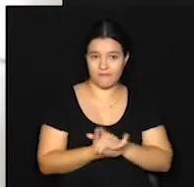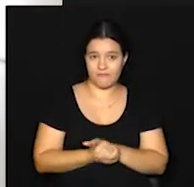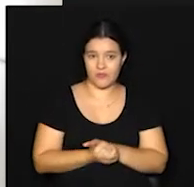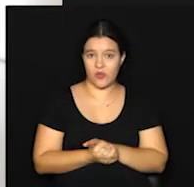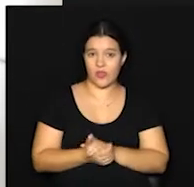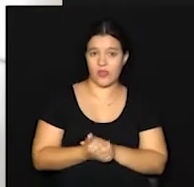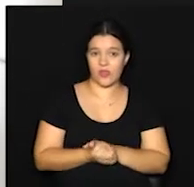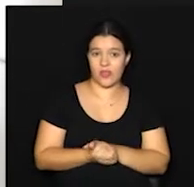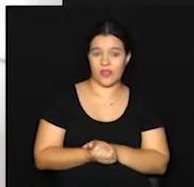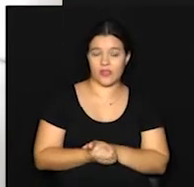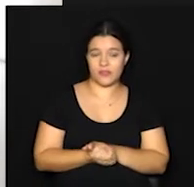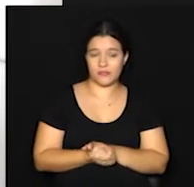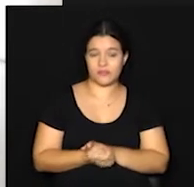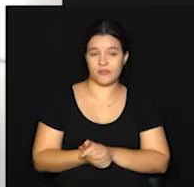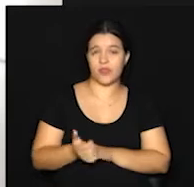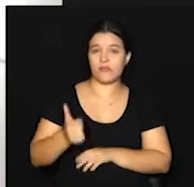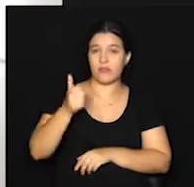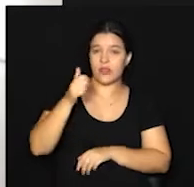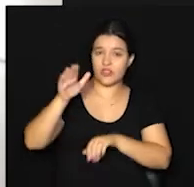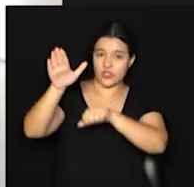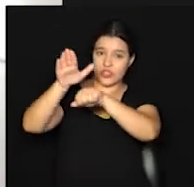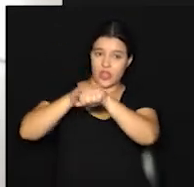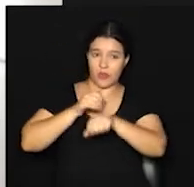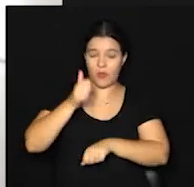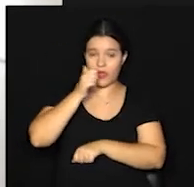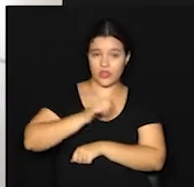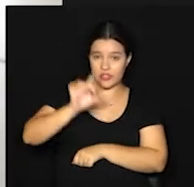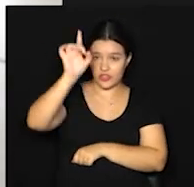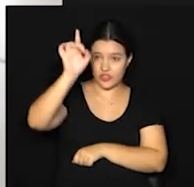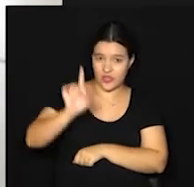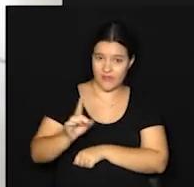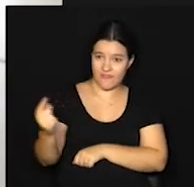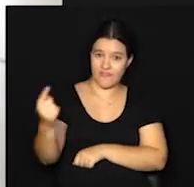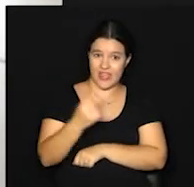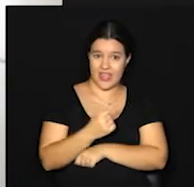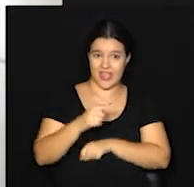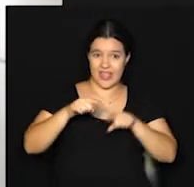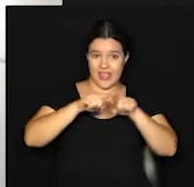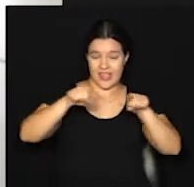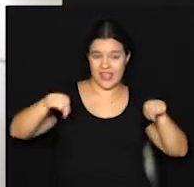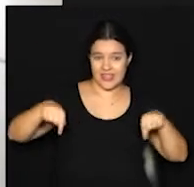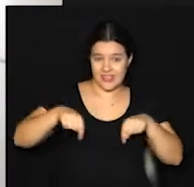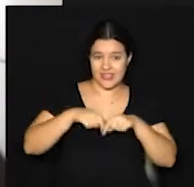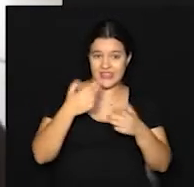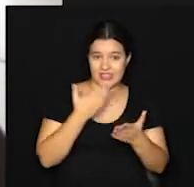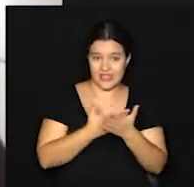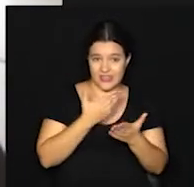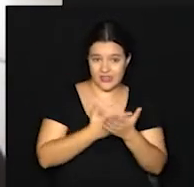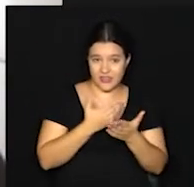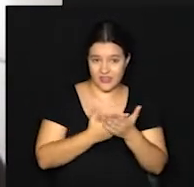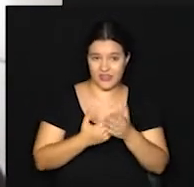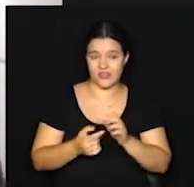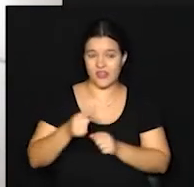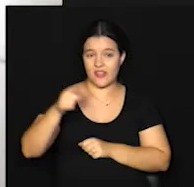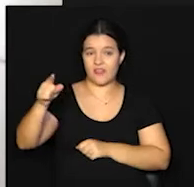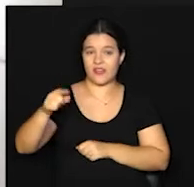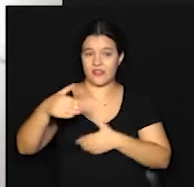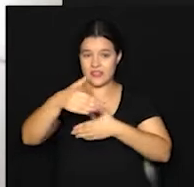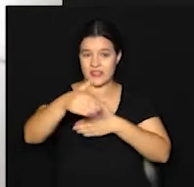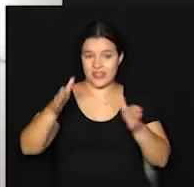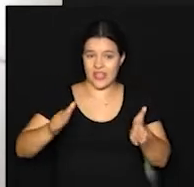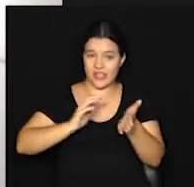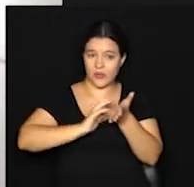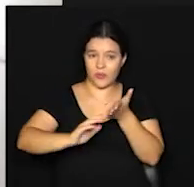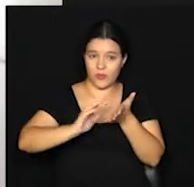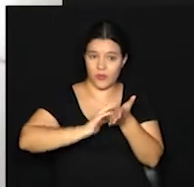a professora, a diretora, para vir na sala de aula. E me levaram para uma salinha, para a